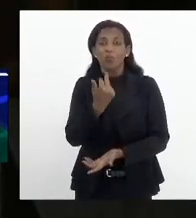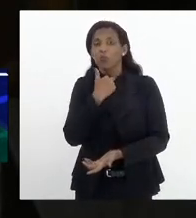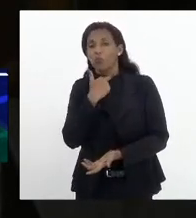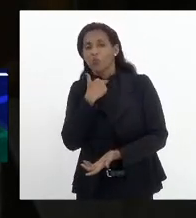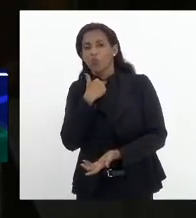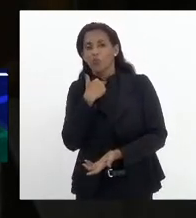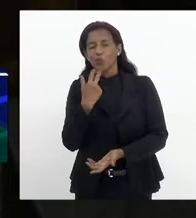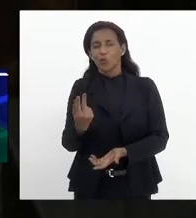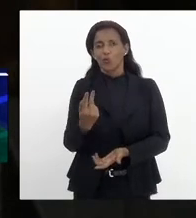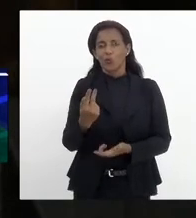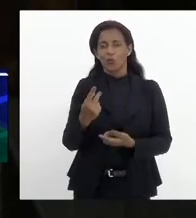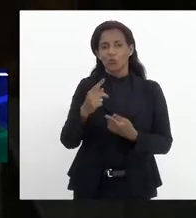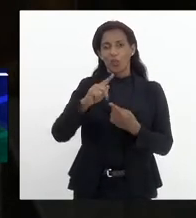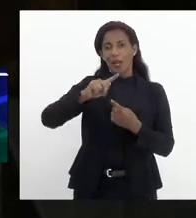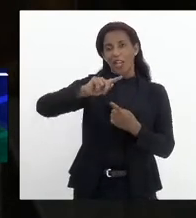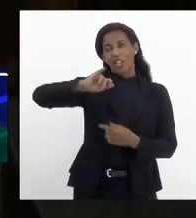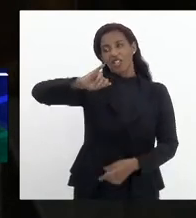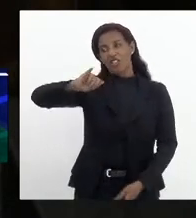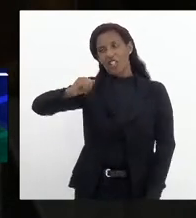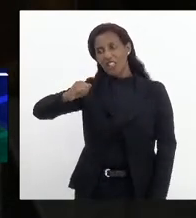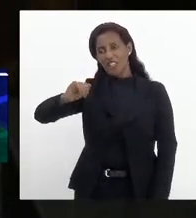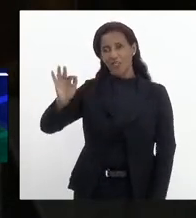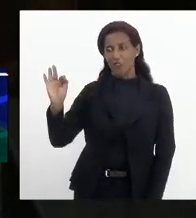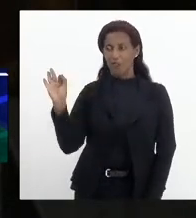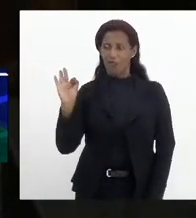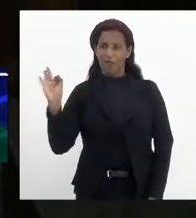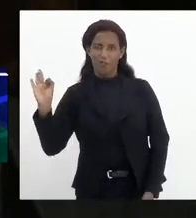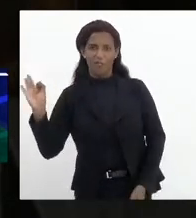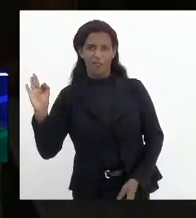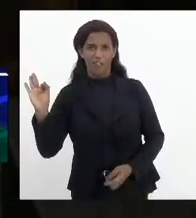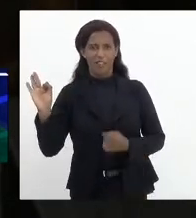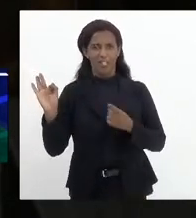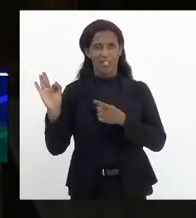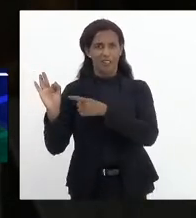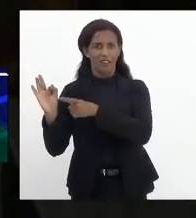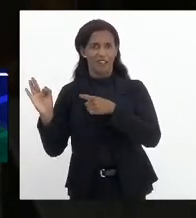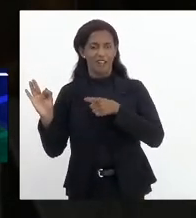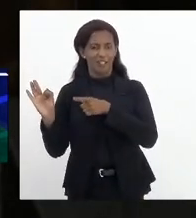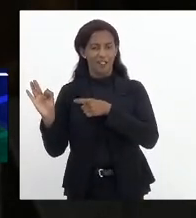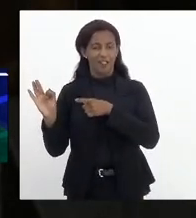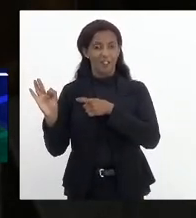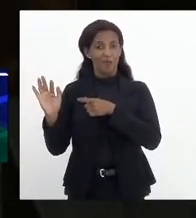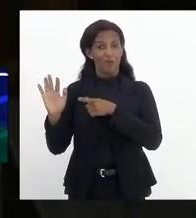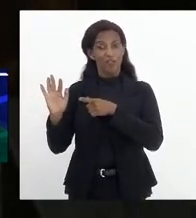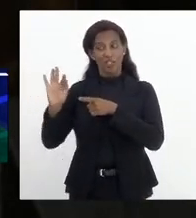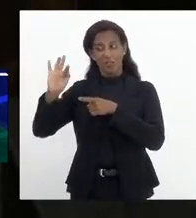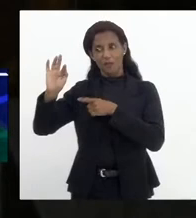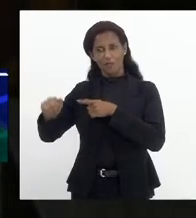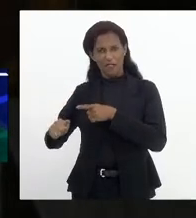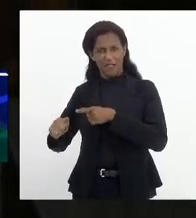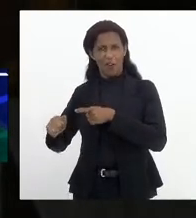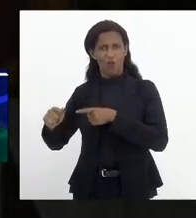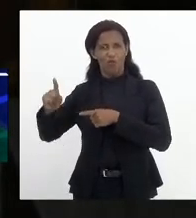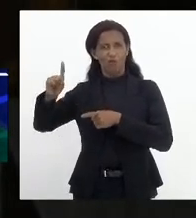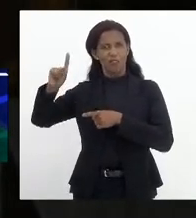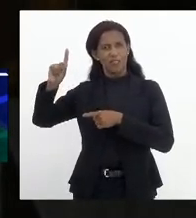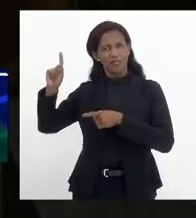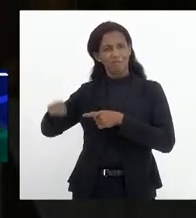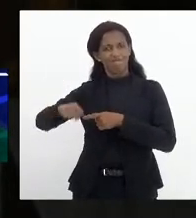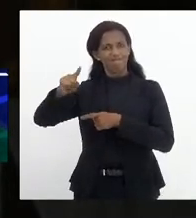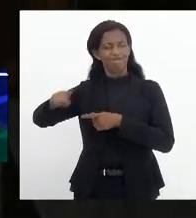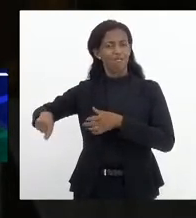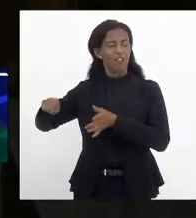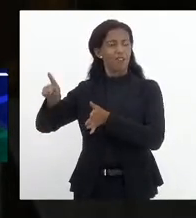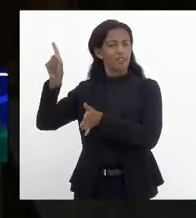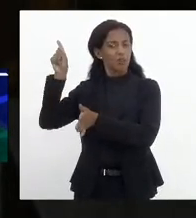nos dois outros primeiros meses, janeiro e fevereiro, você cortava do gasto final aquele valor. Ocorre